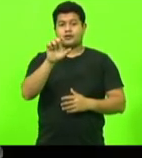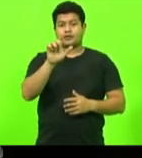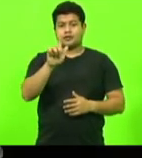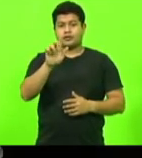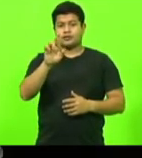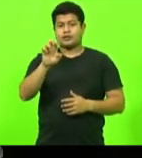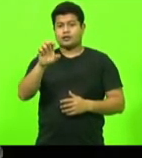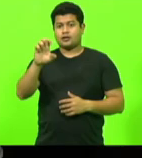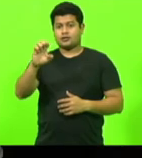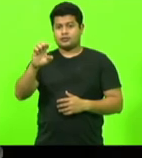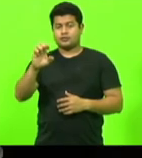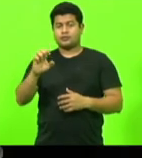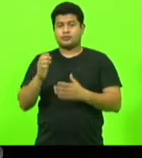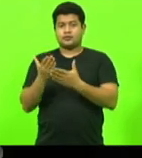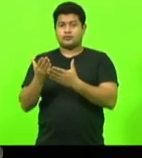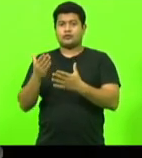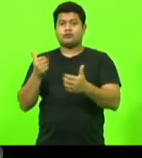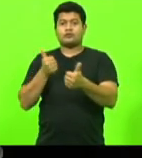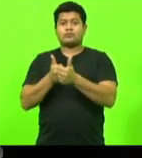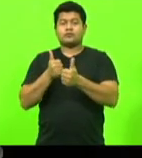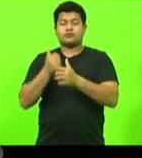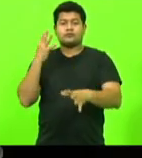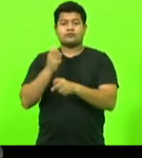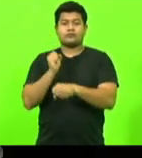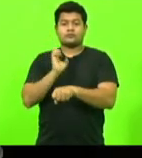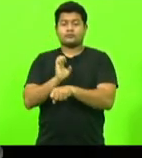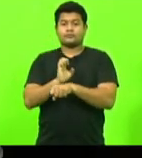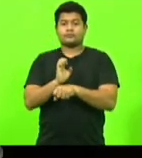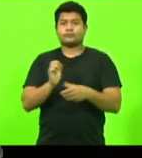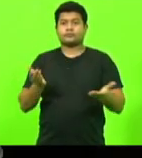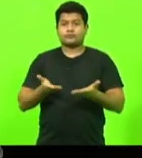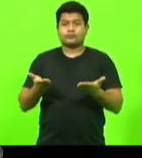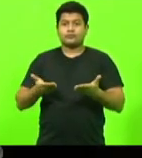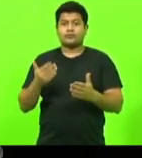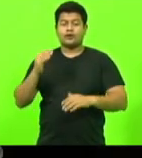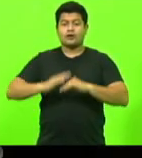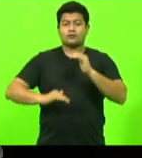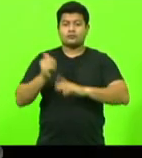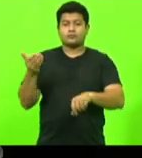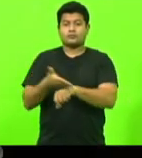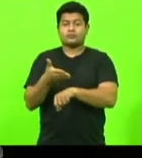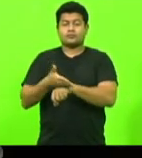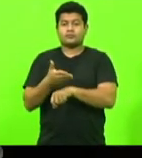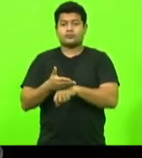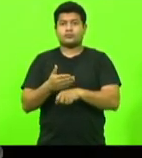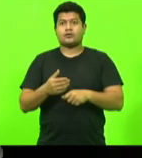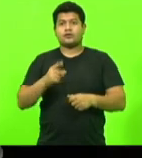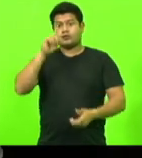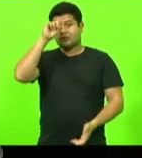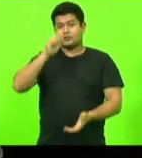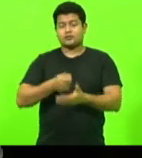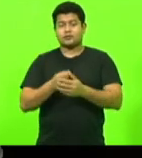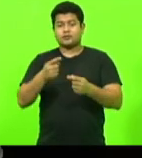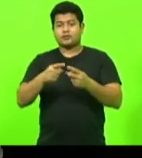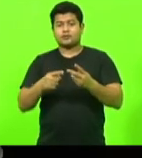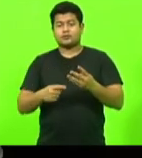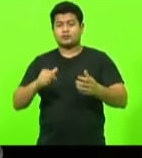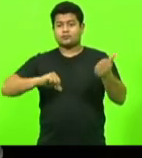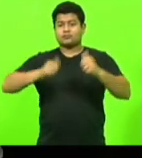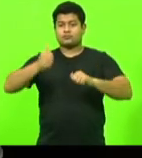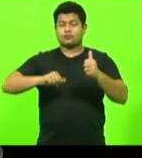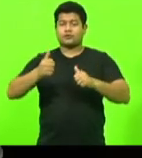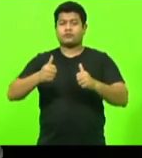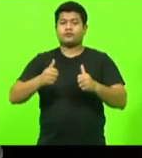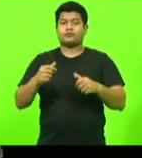Estado, órgão que atua nesse processo em função das determinações e deliberações sobre o